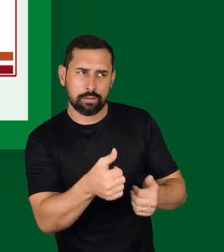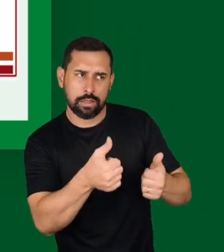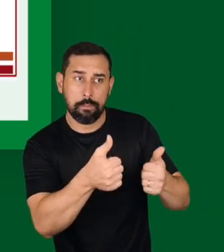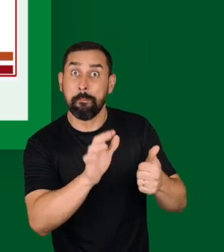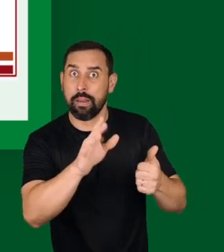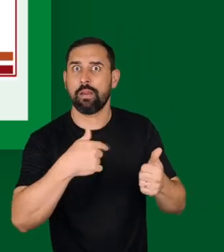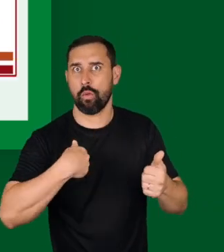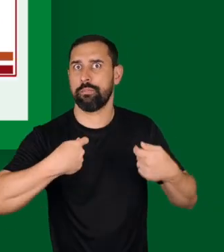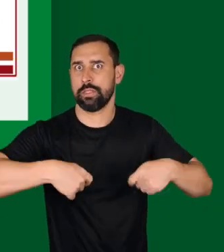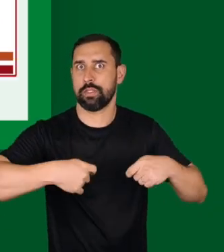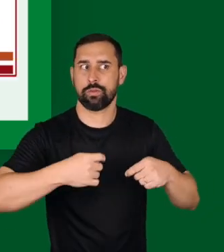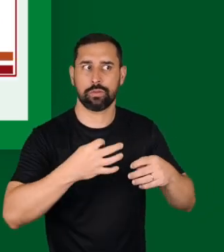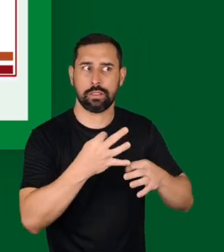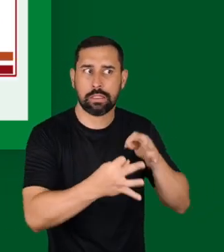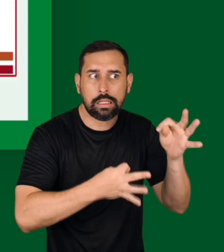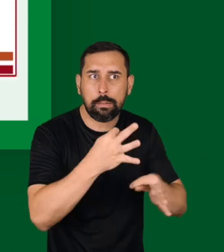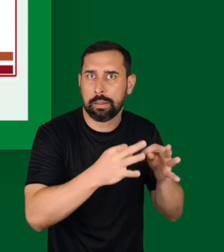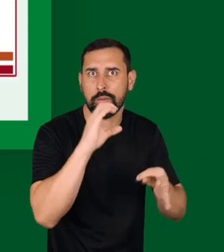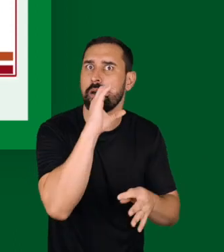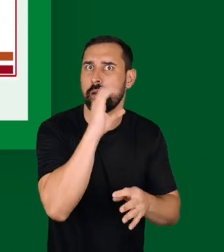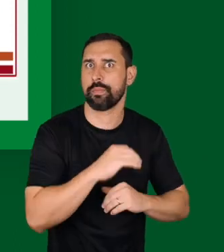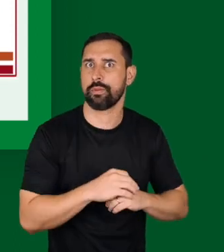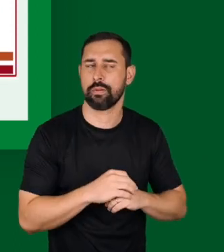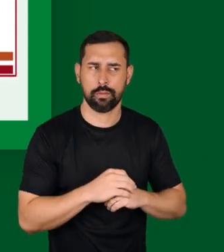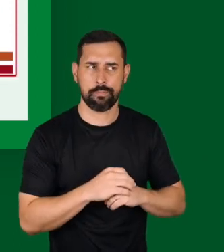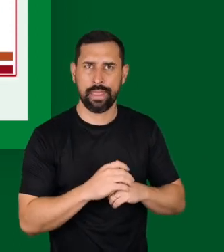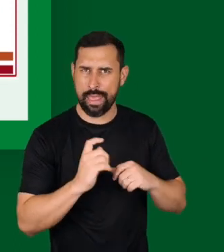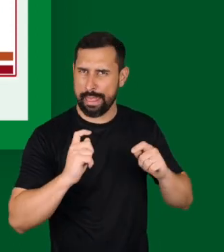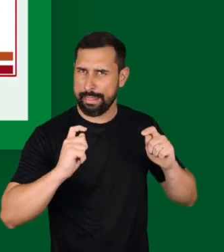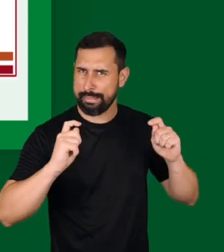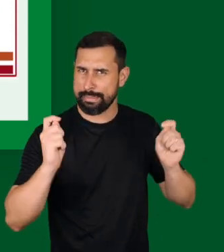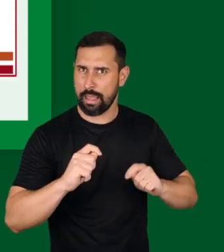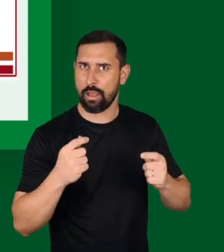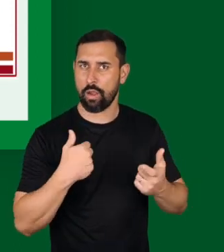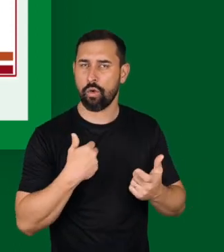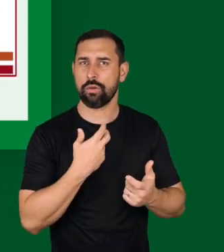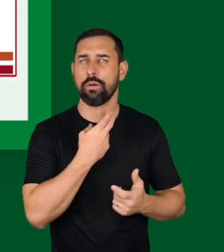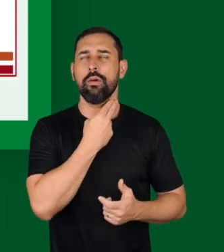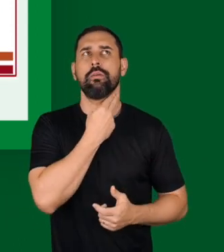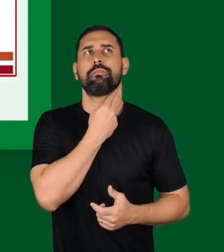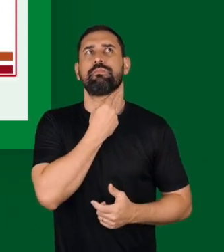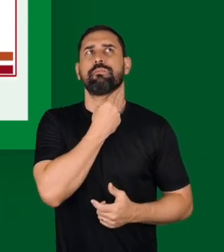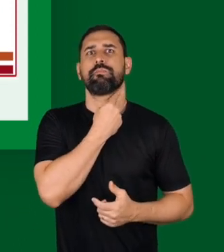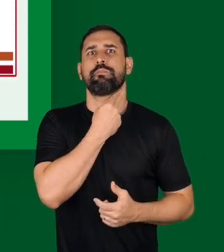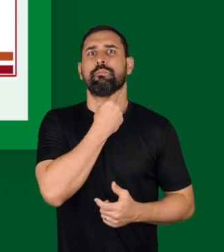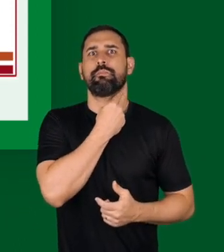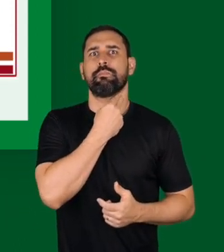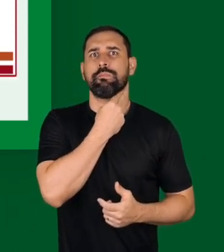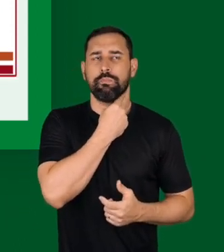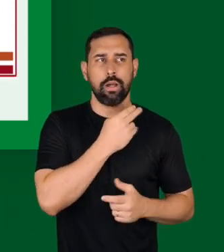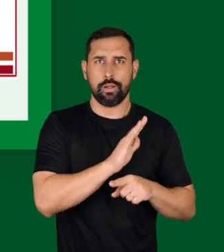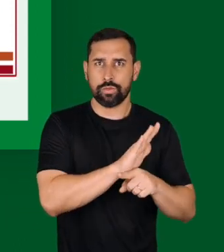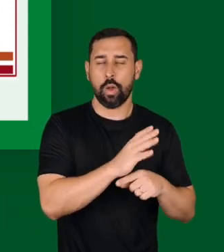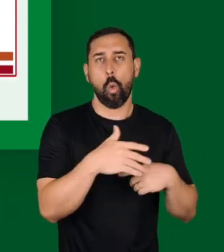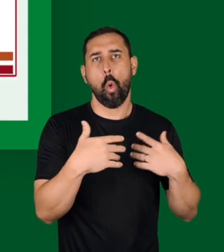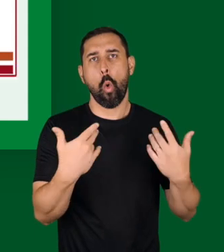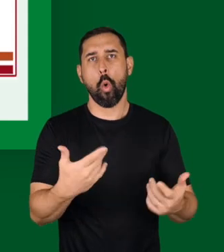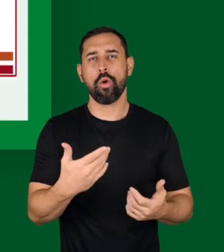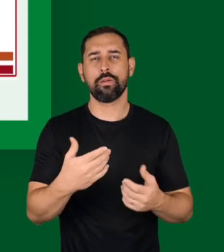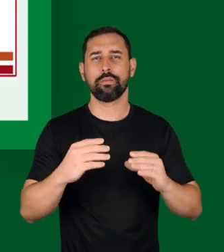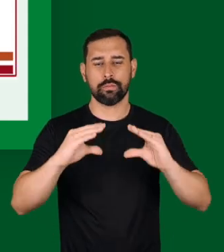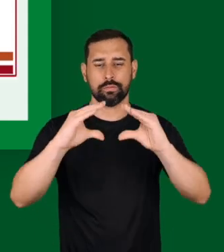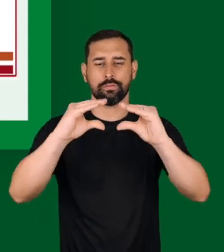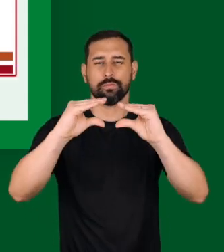que eu sei que eu tenho que tratar rapidamente, mas que eu possa fazer uma manobra vagal, desde que isso não atrapalhe